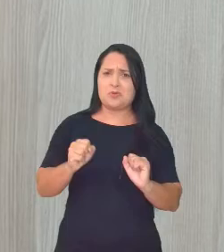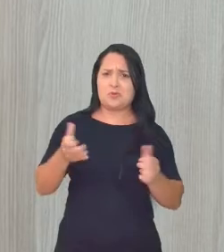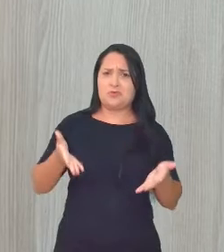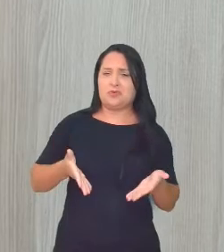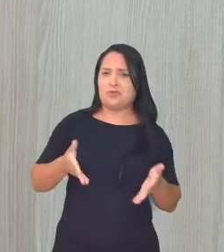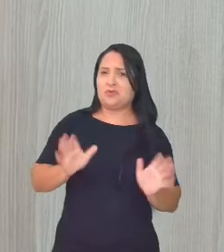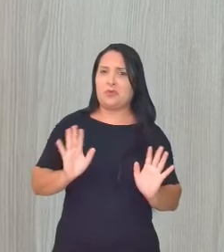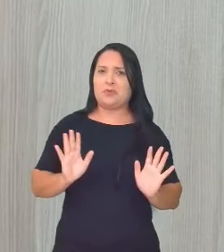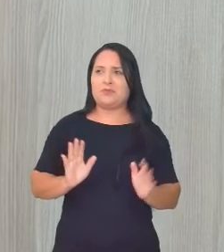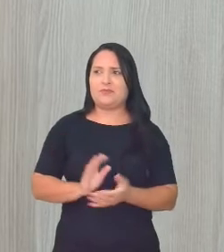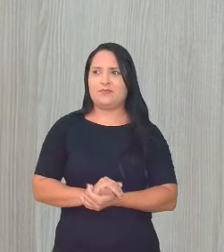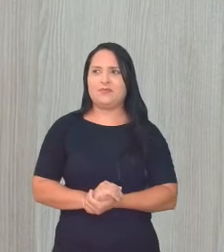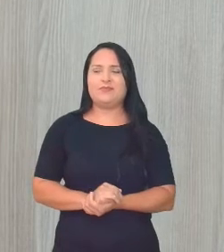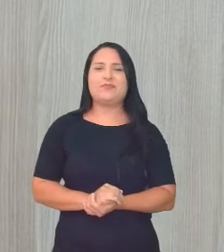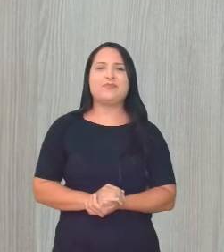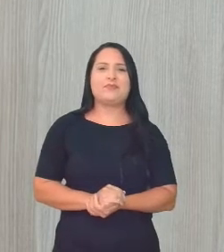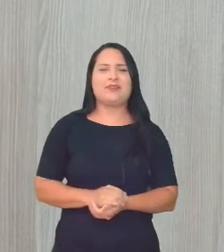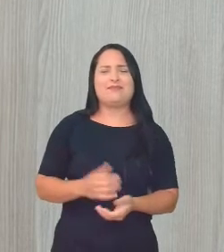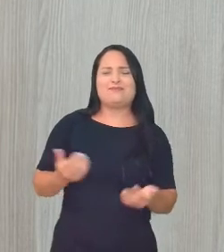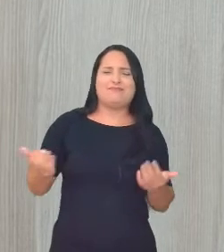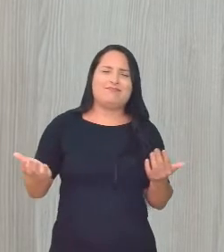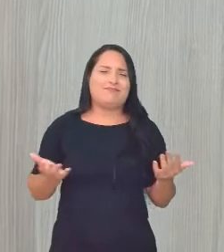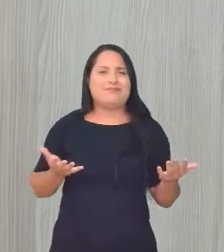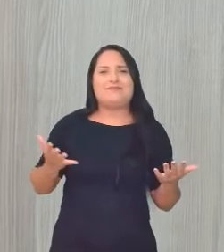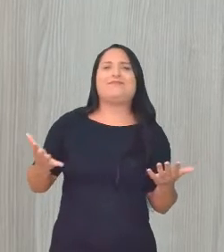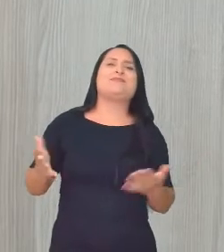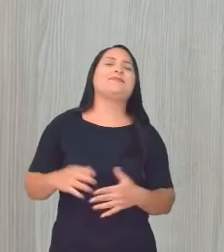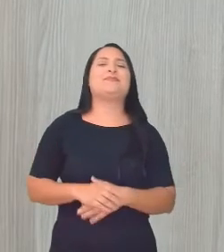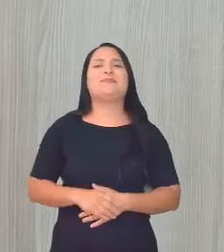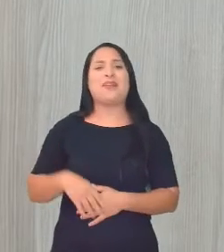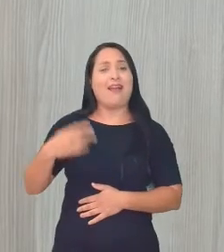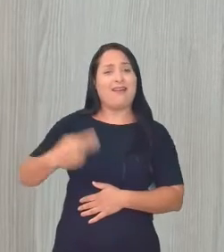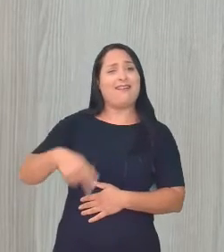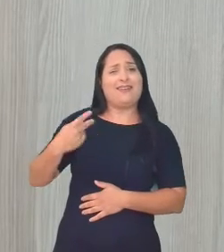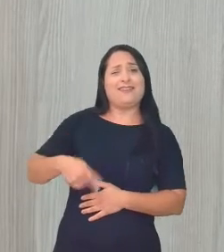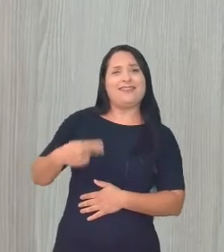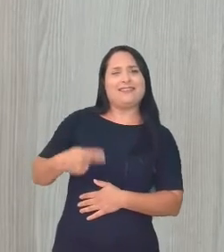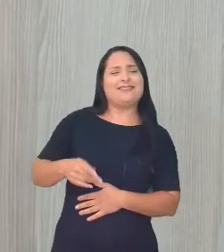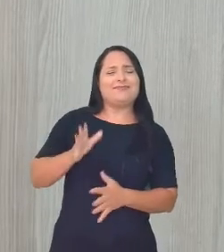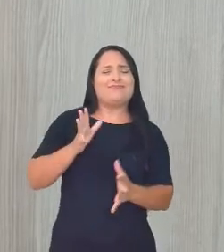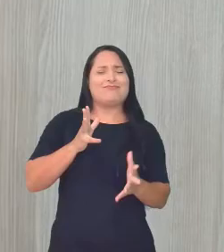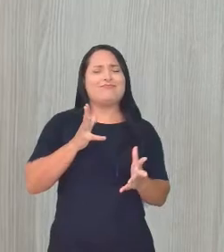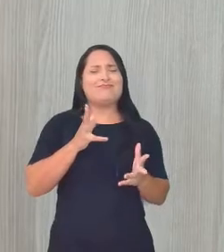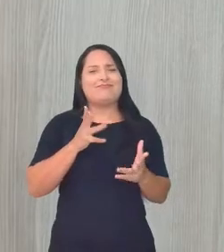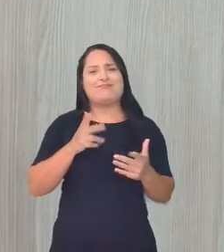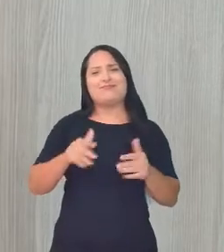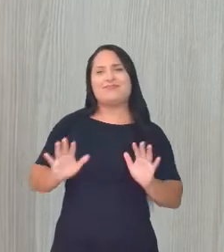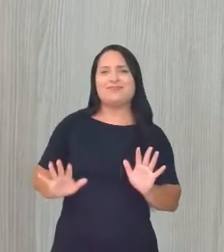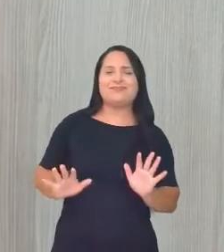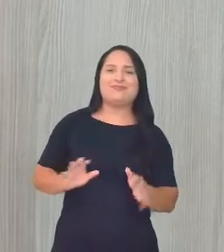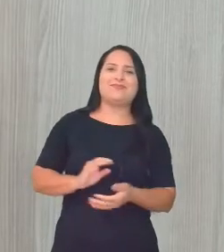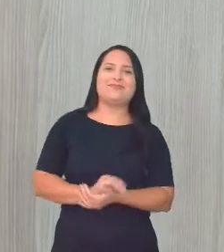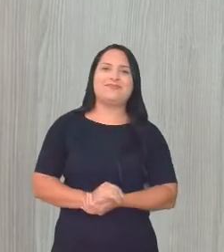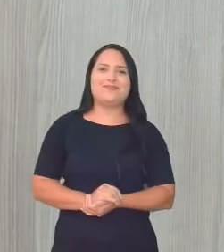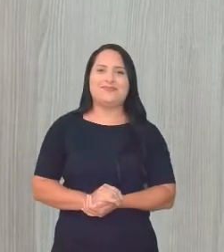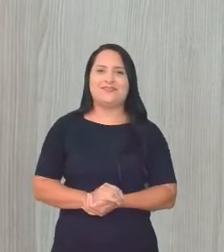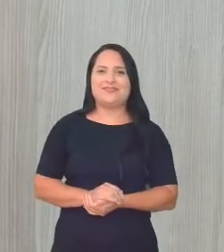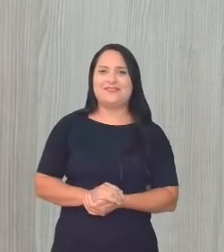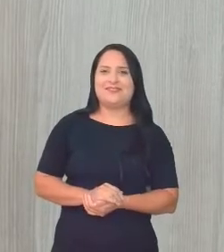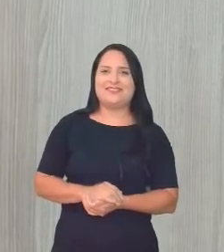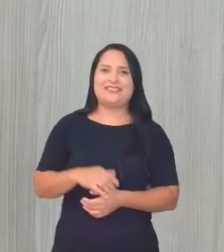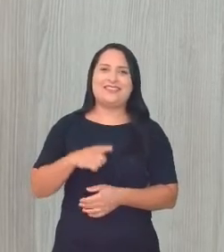não? Deveria, né? Não, malemolência. Vamos aqui mesmo, né? Devagarzinho, né? Só aqui, ó.